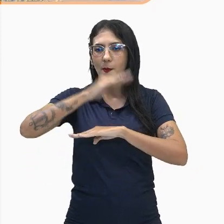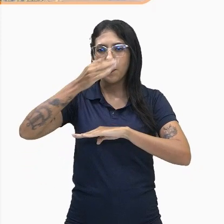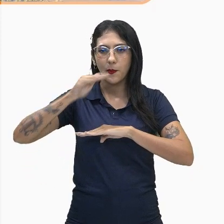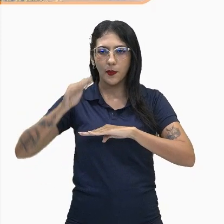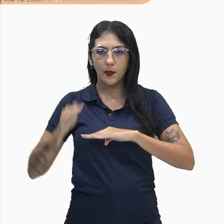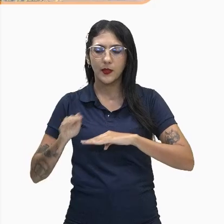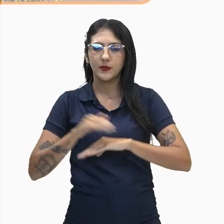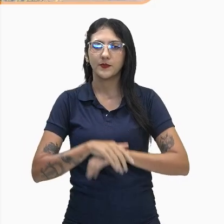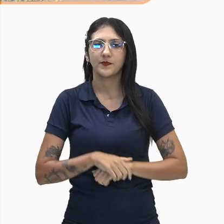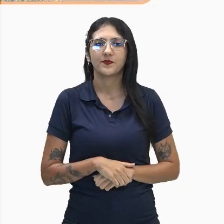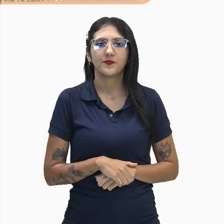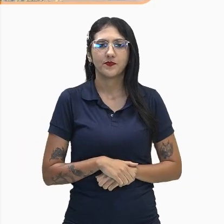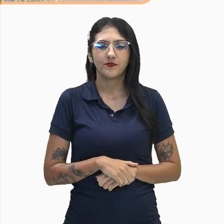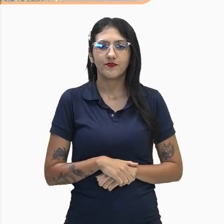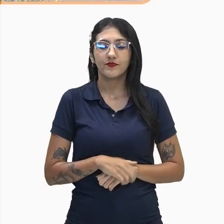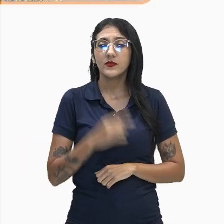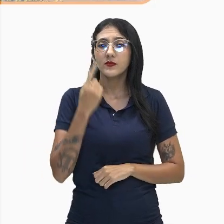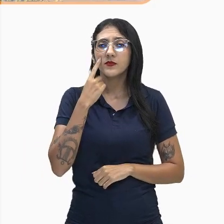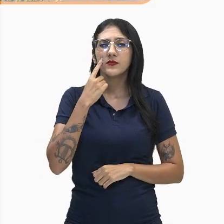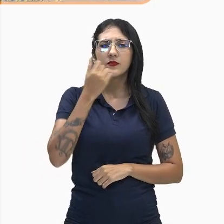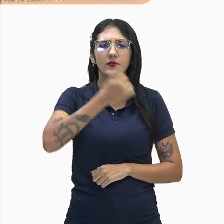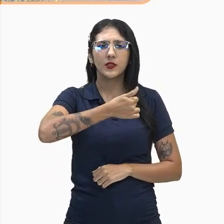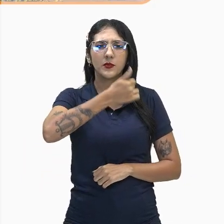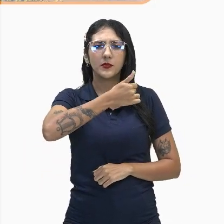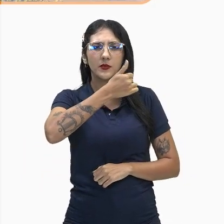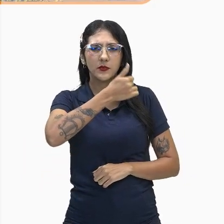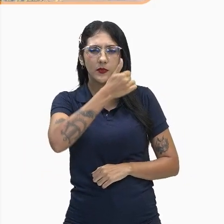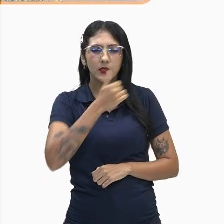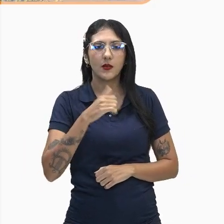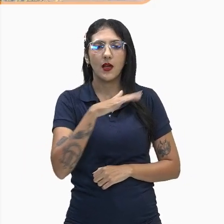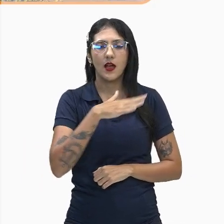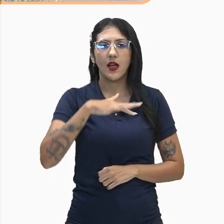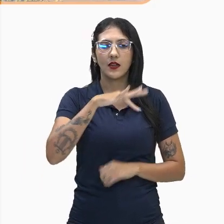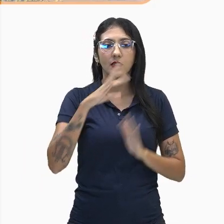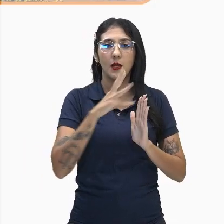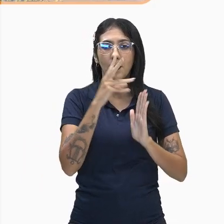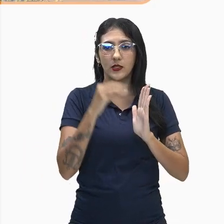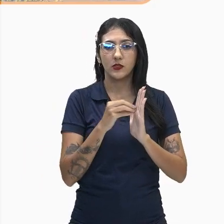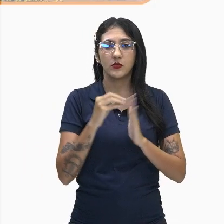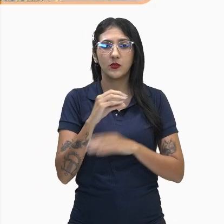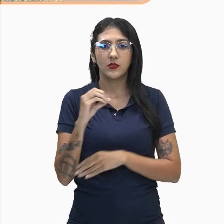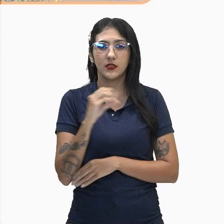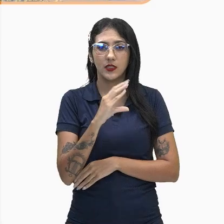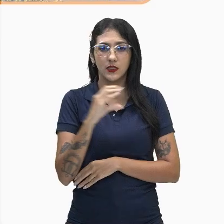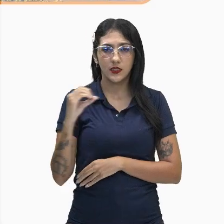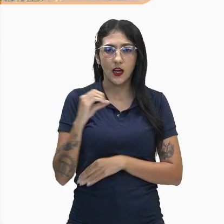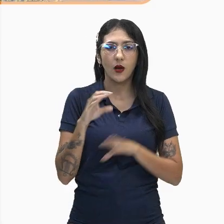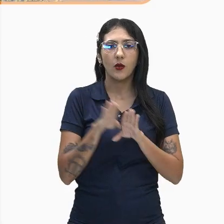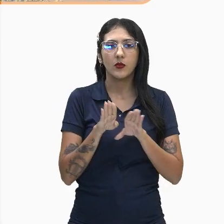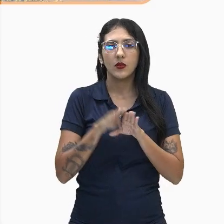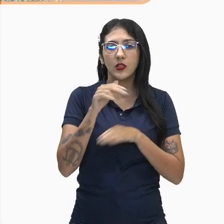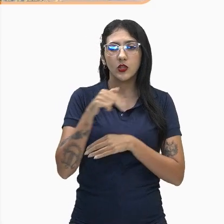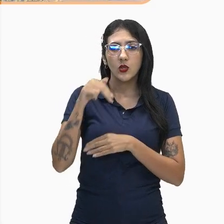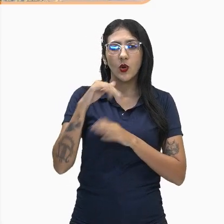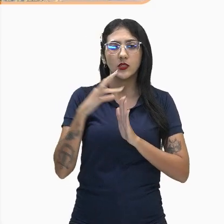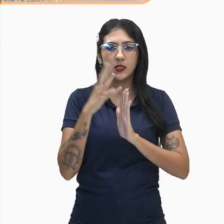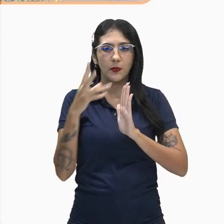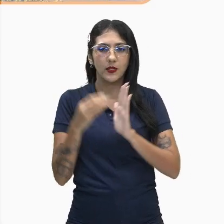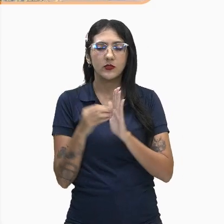subunidade de depressões, nós temos a depressão da Amazônia Ocidental, a depressão norte-amazônica e a